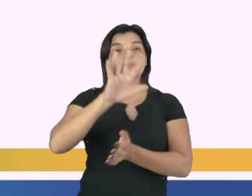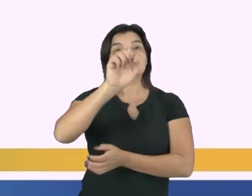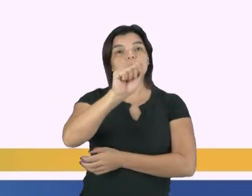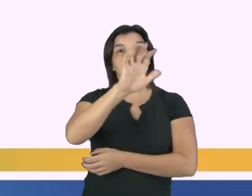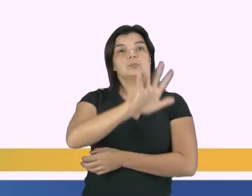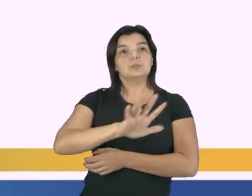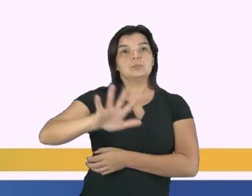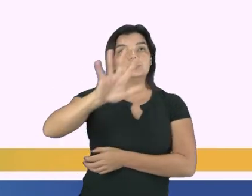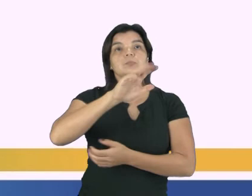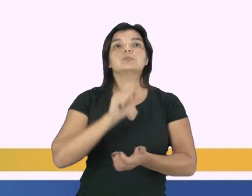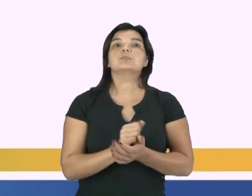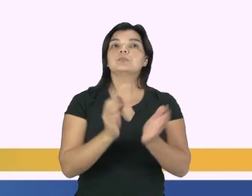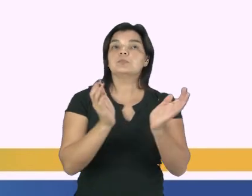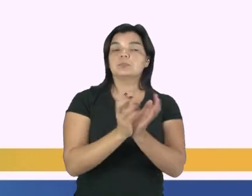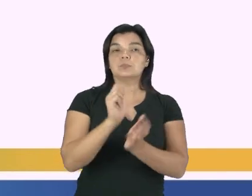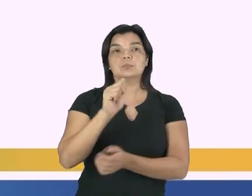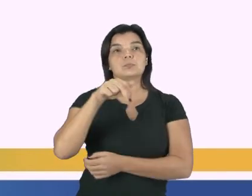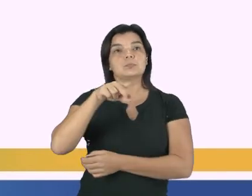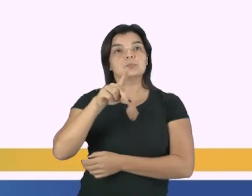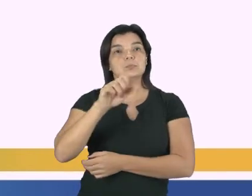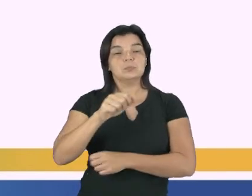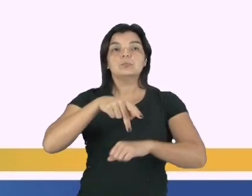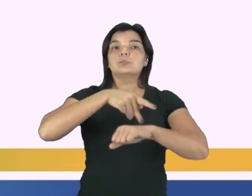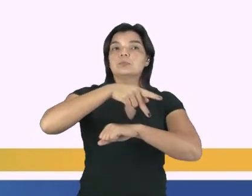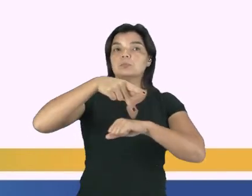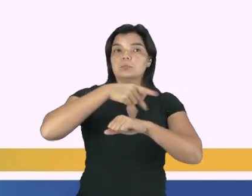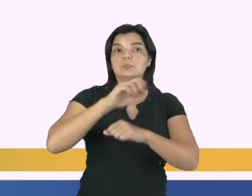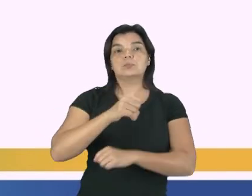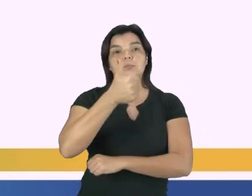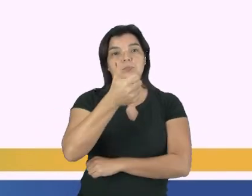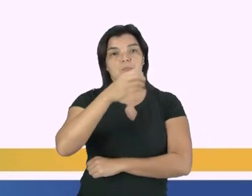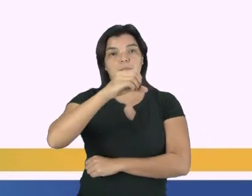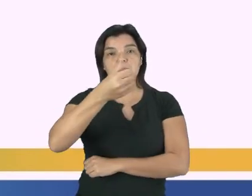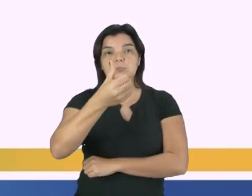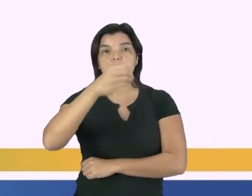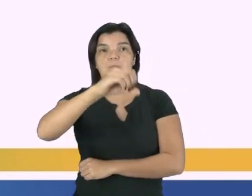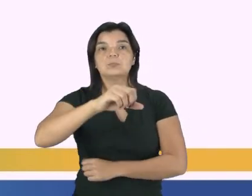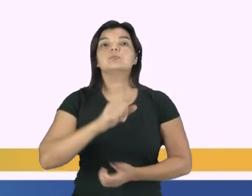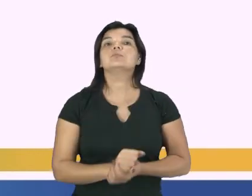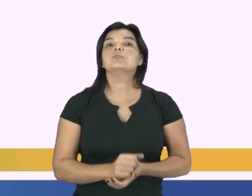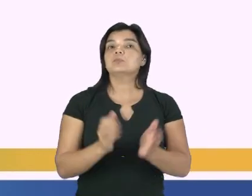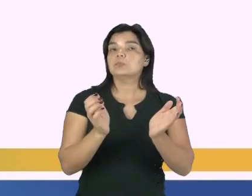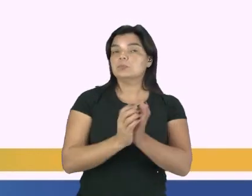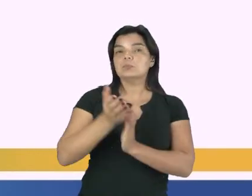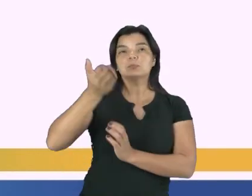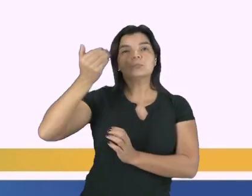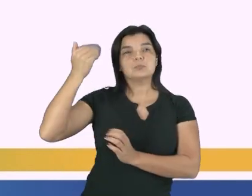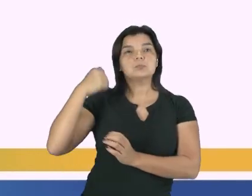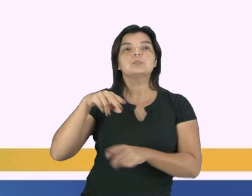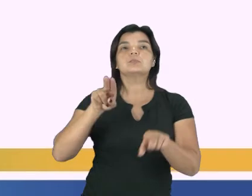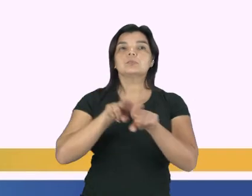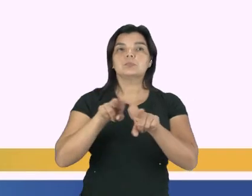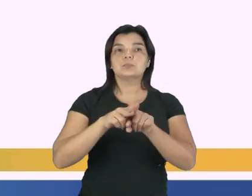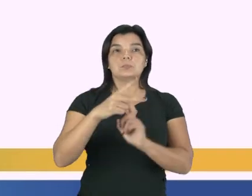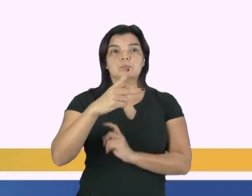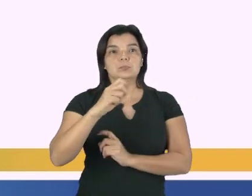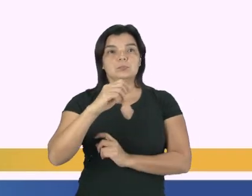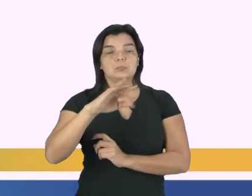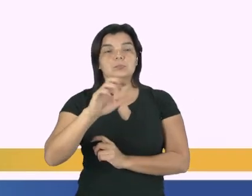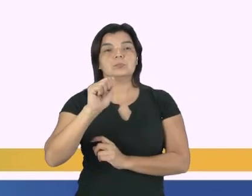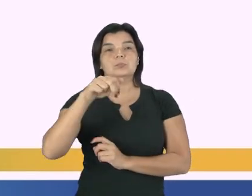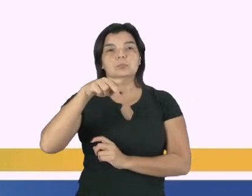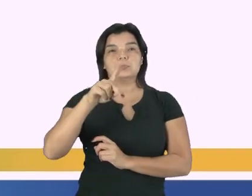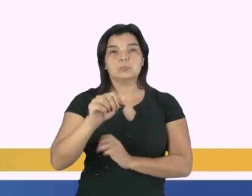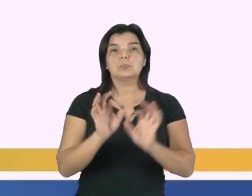Ásia. Temos também a Comunidade Andina de Nações, criada em 1969, esse bloco, anteriormente chamado de Pacto